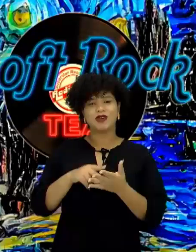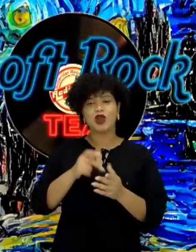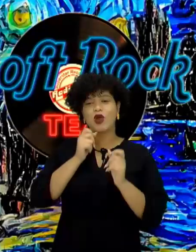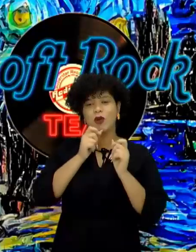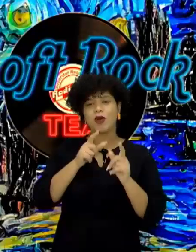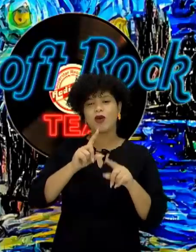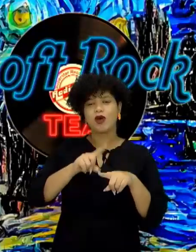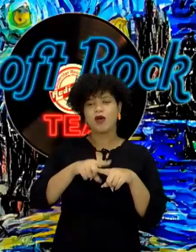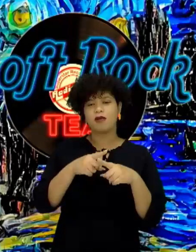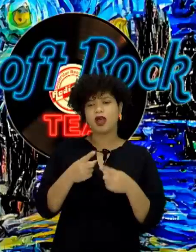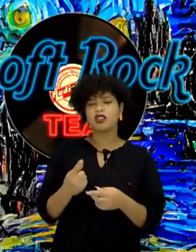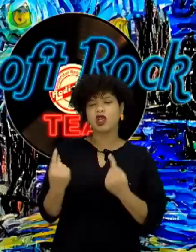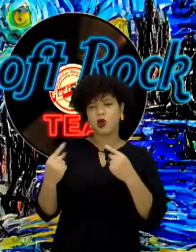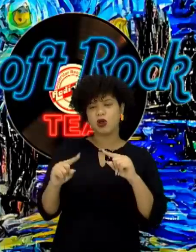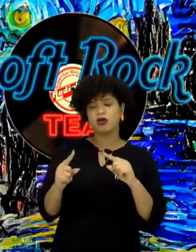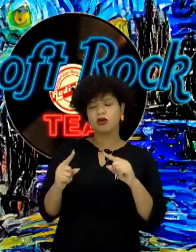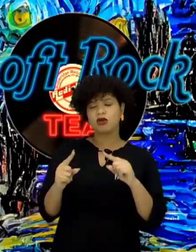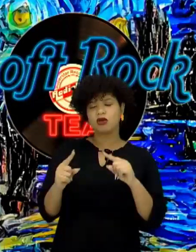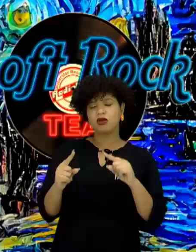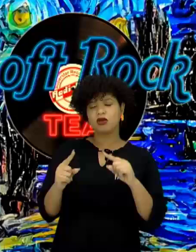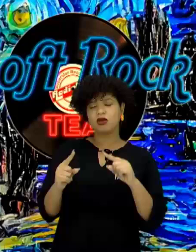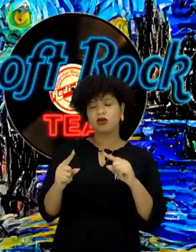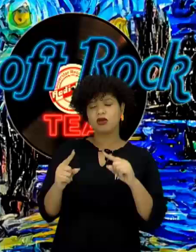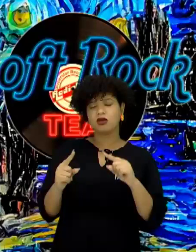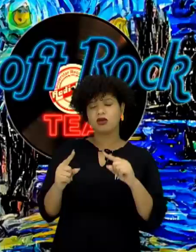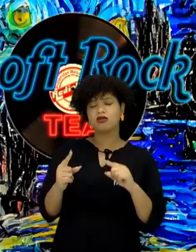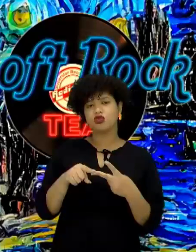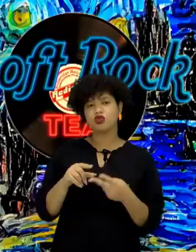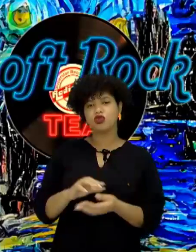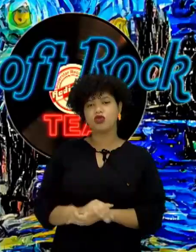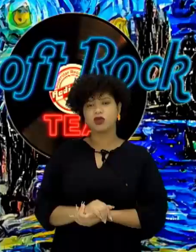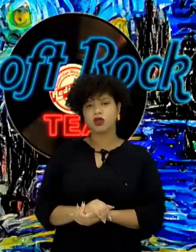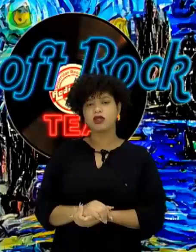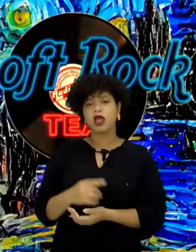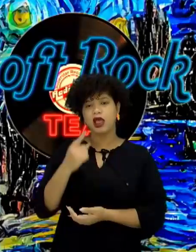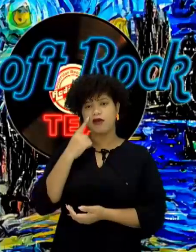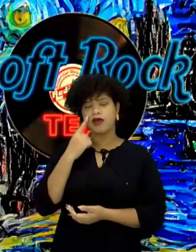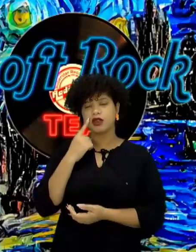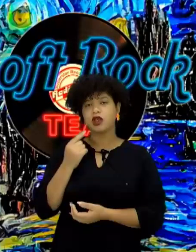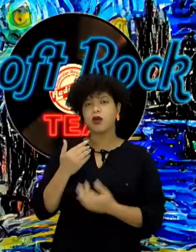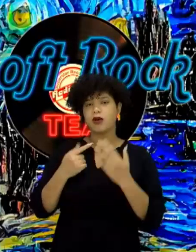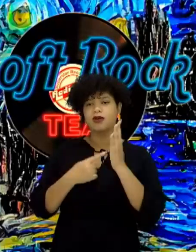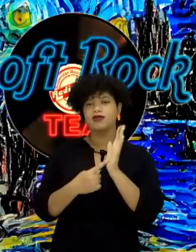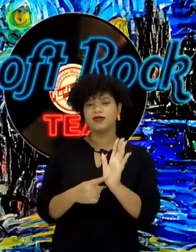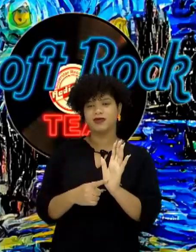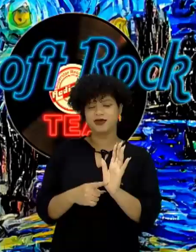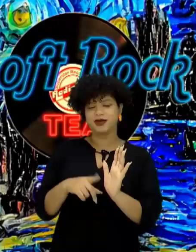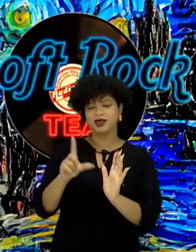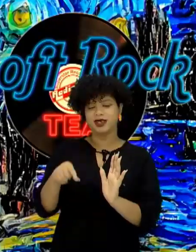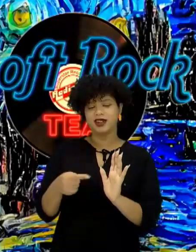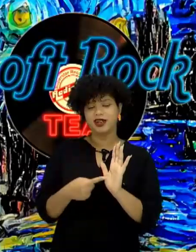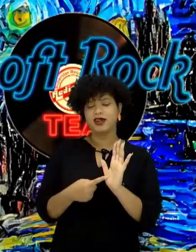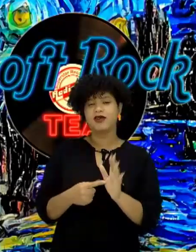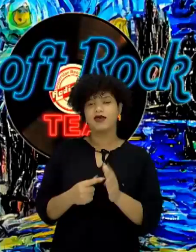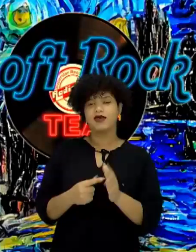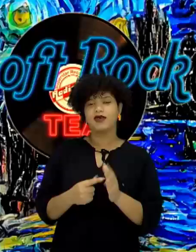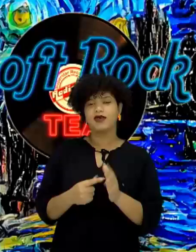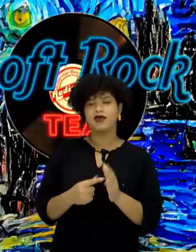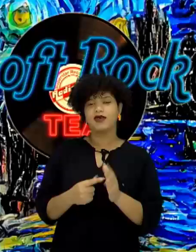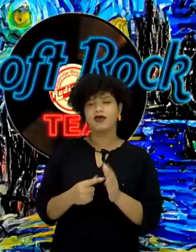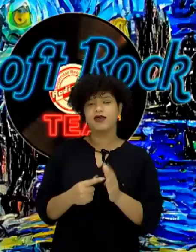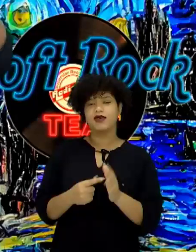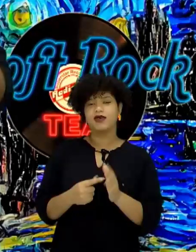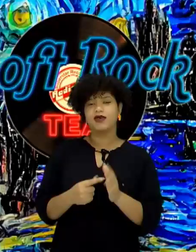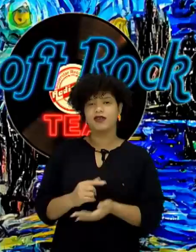crítica ela vem junto, eu acho que é bem tranquilo. Conforme eles forem falando, pode manifestar aí, porque eu tô aqui no mundo da paródia, mas eu consigo ouvir